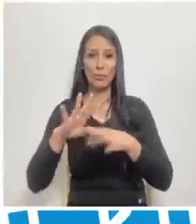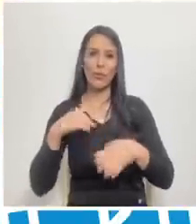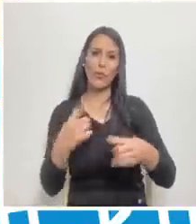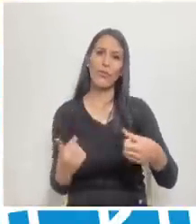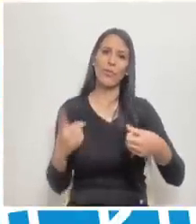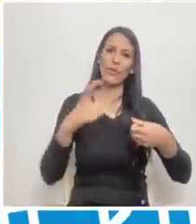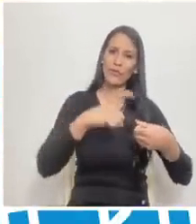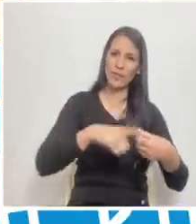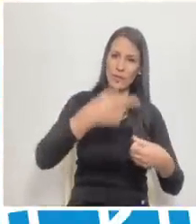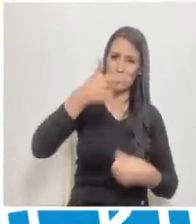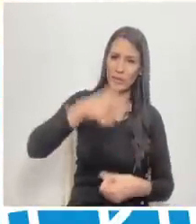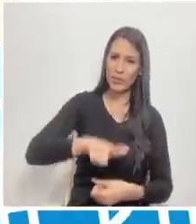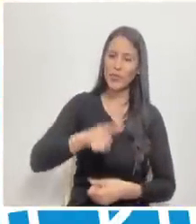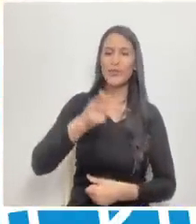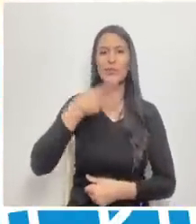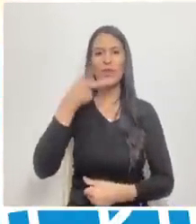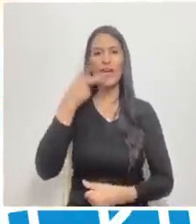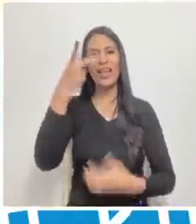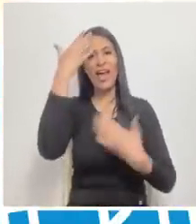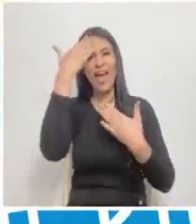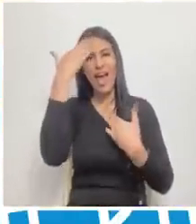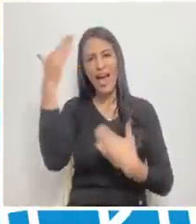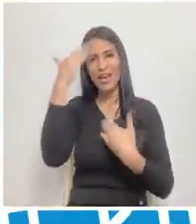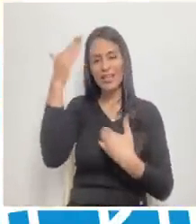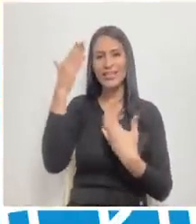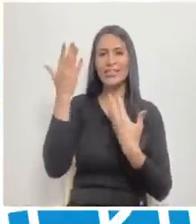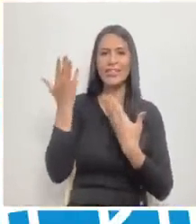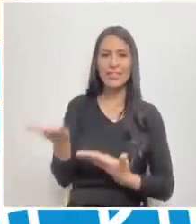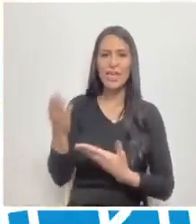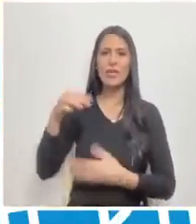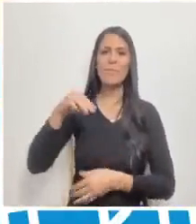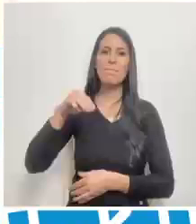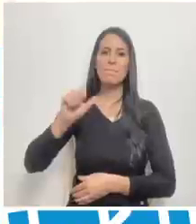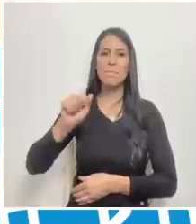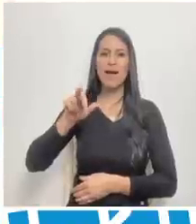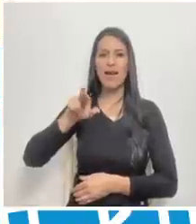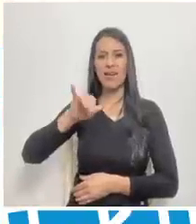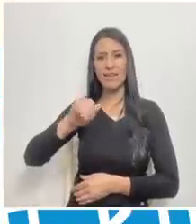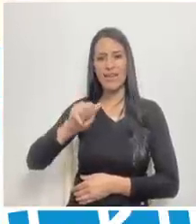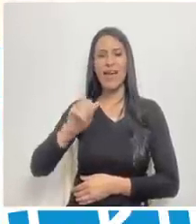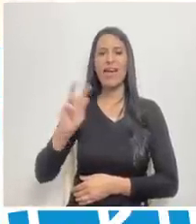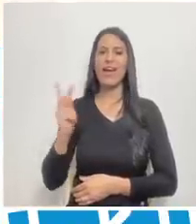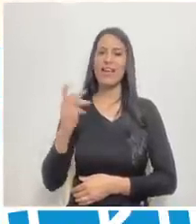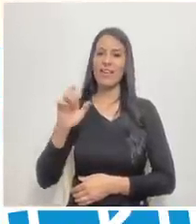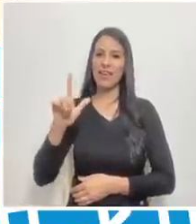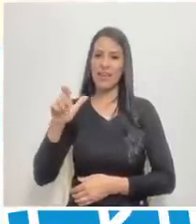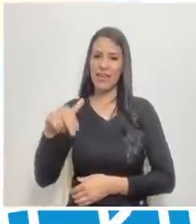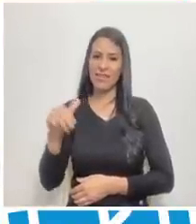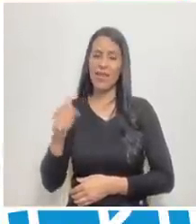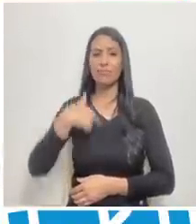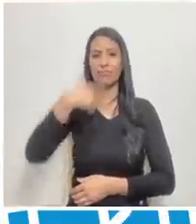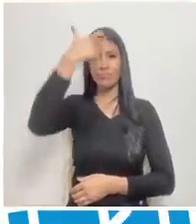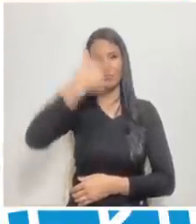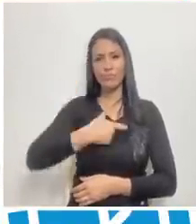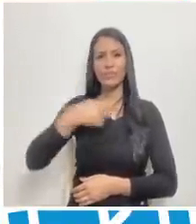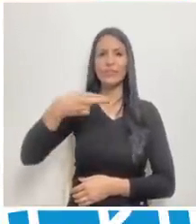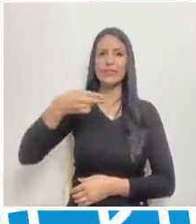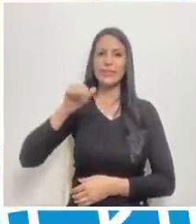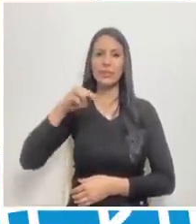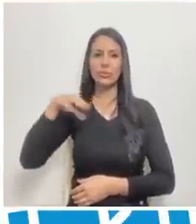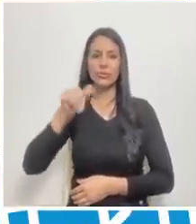Maria Helena e dizer, eu sou Nilma Fontanive, eu sou uma pessoa de pele clara, tenho os